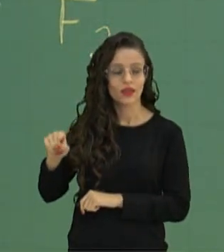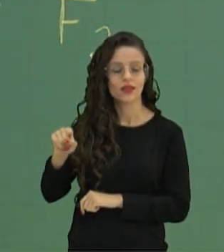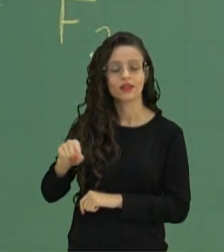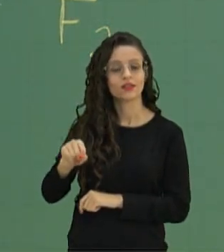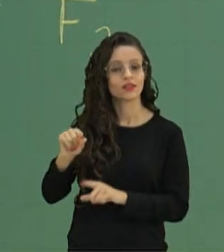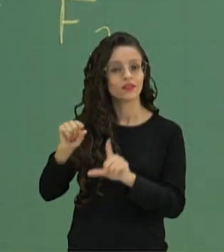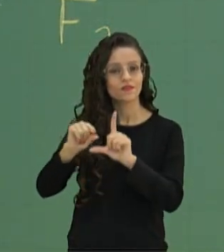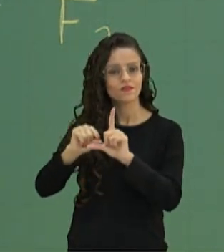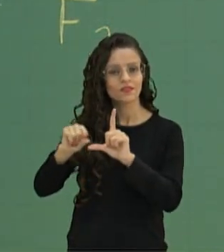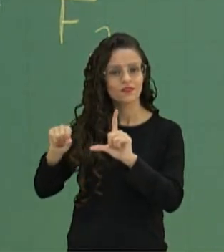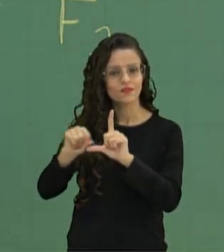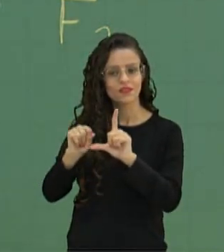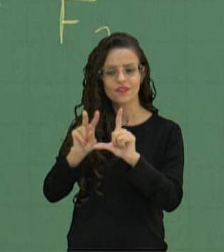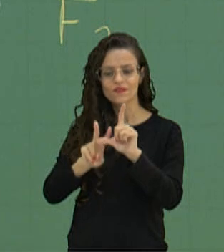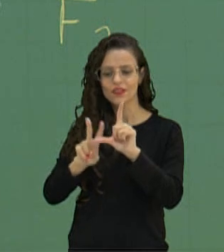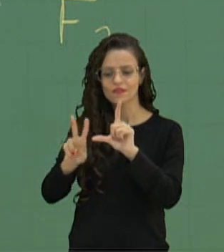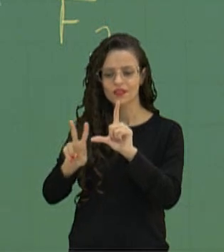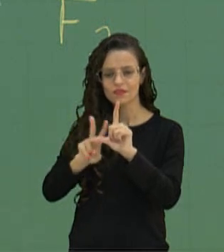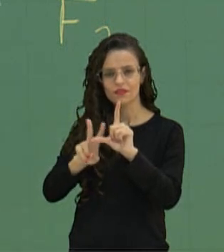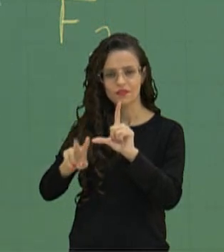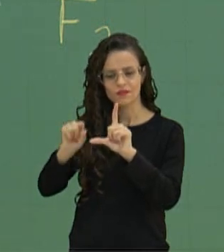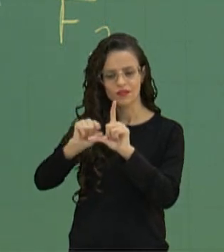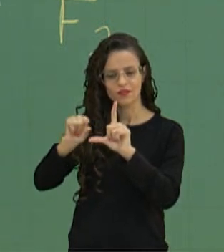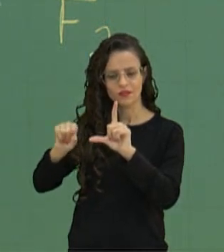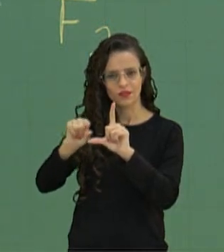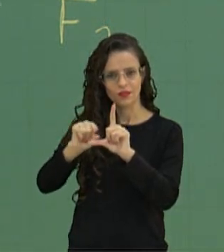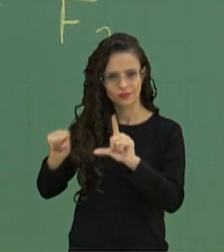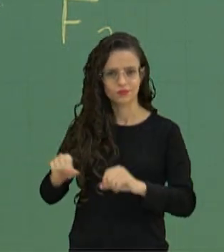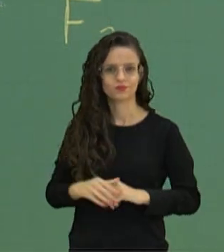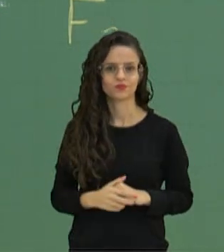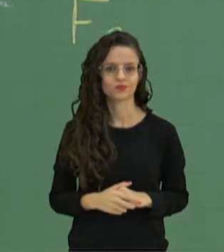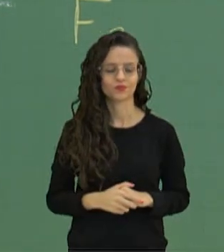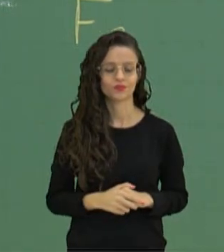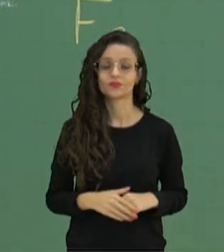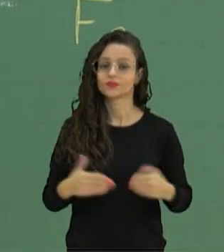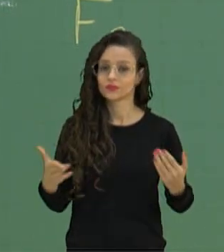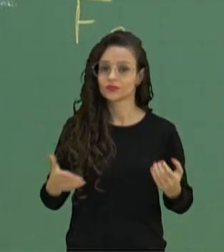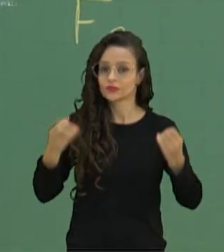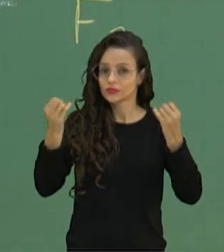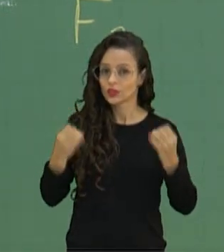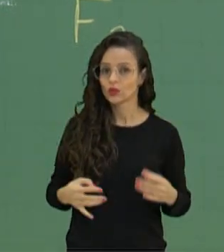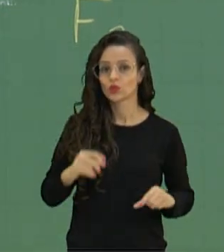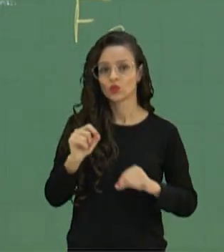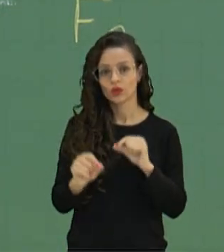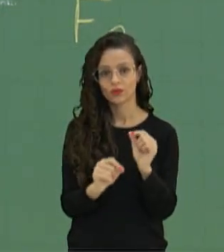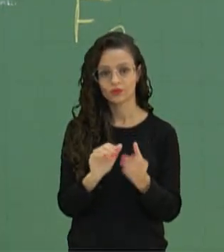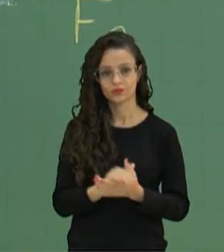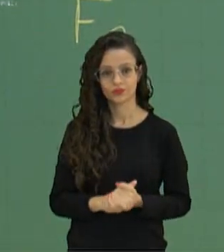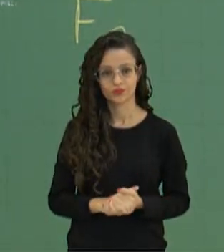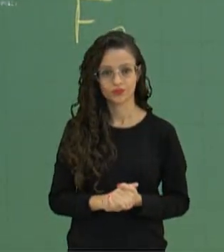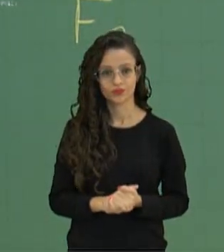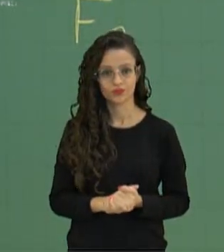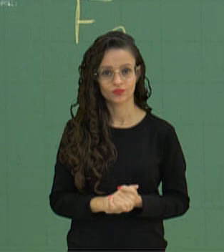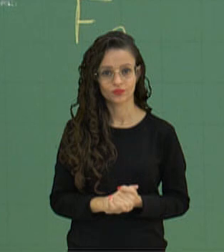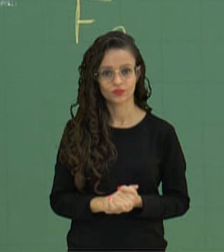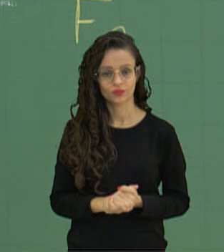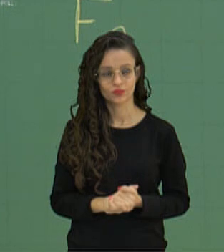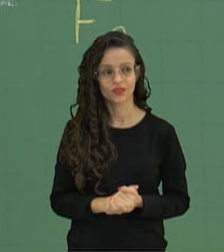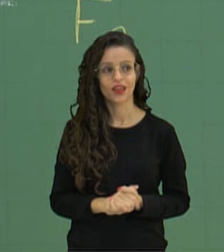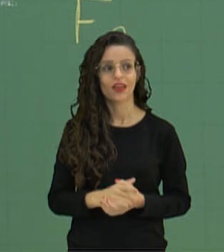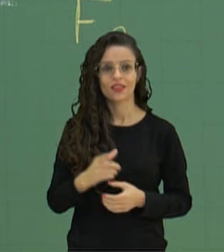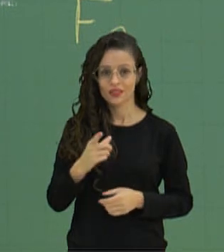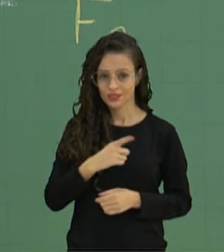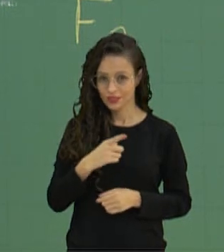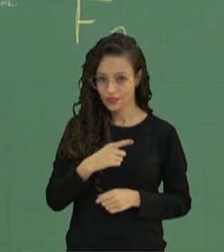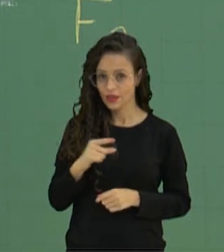vai chamar de Vzinho. Vzinho. Ele disse o seguinte, que quando houve esse